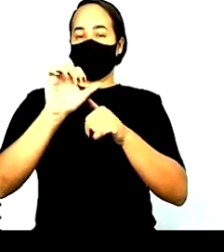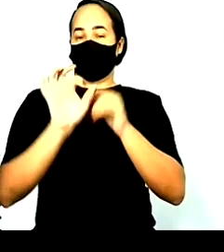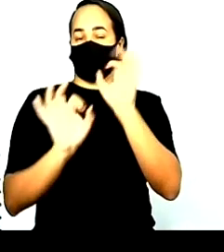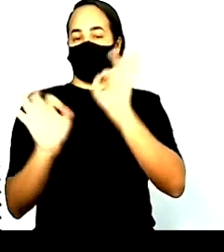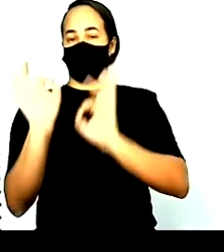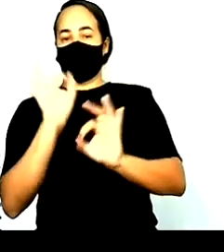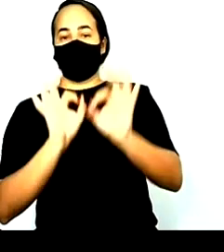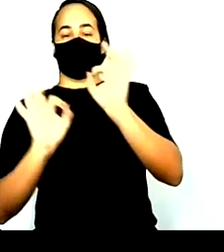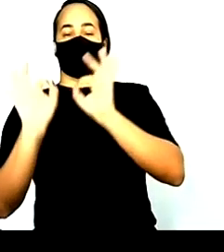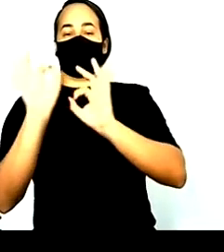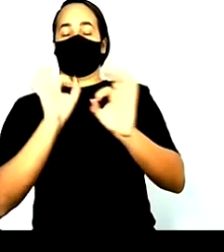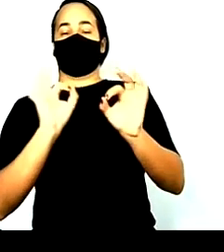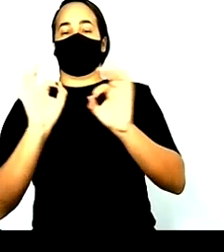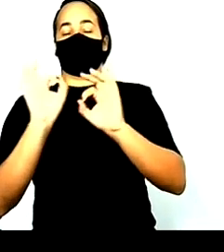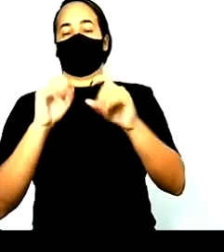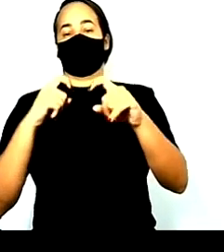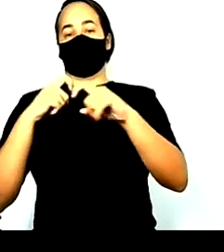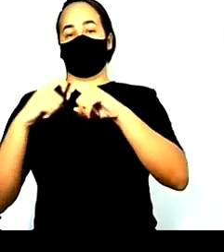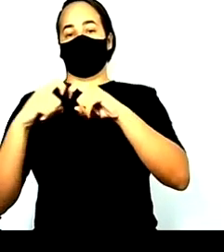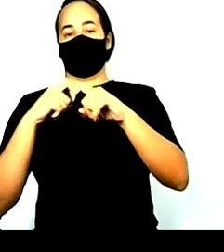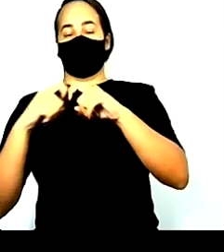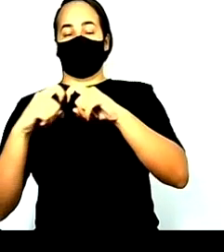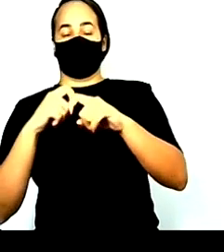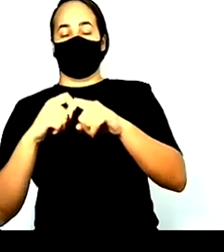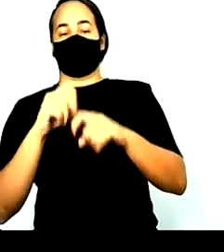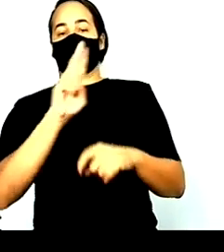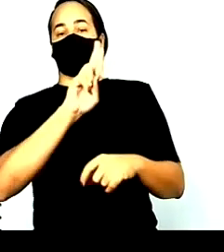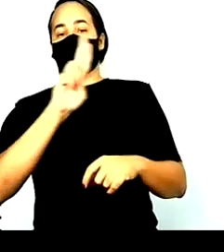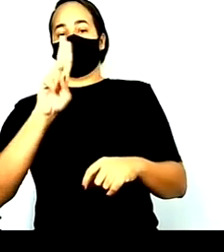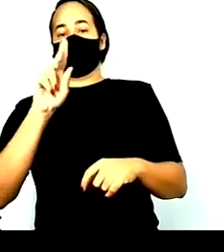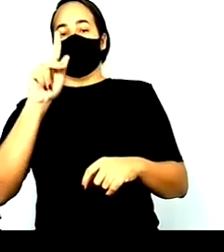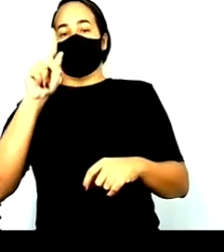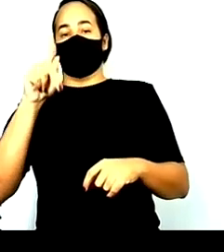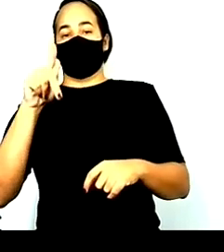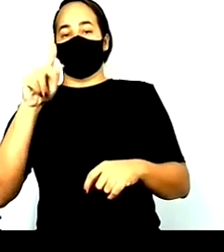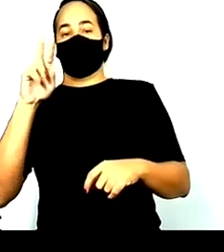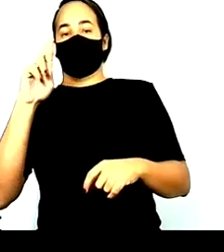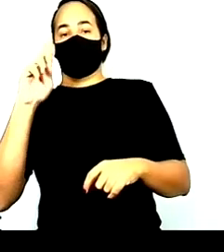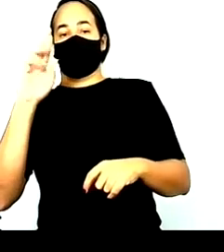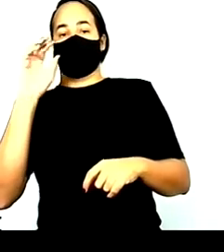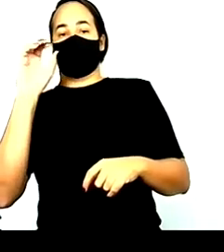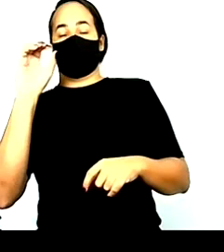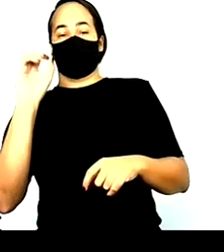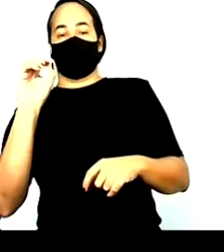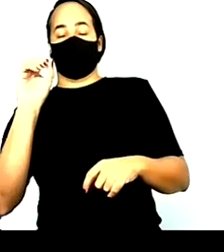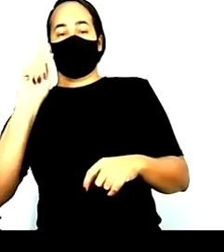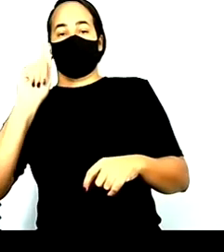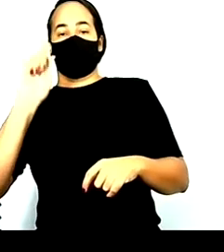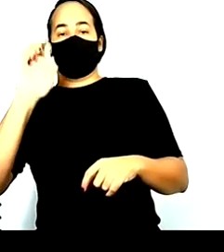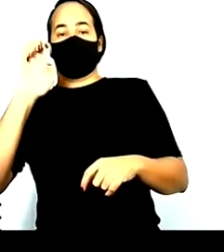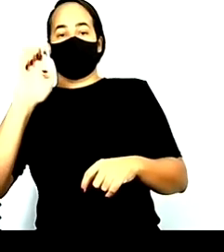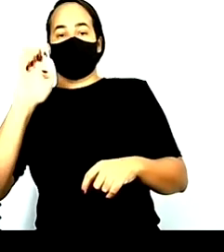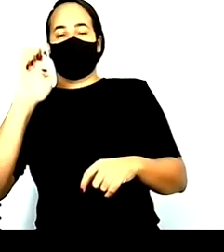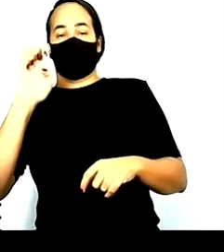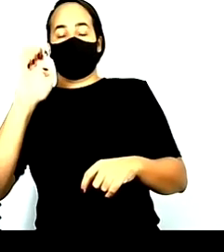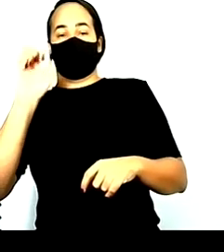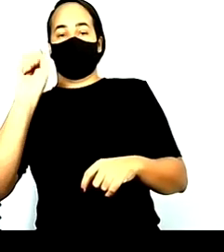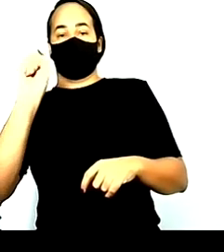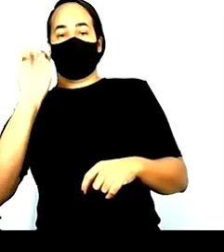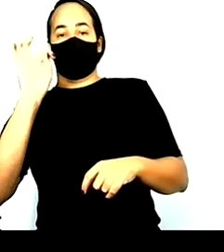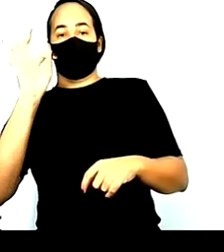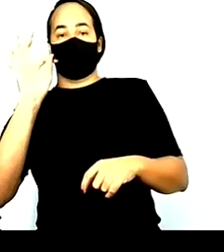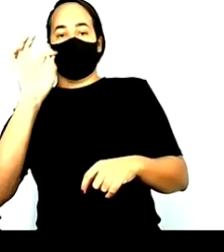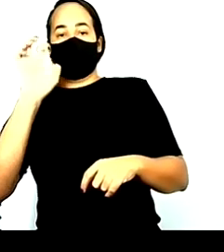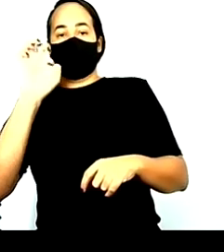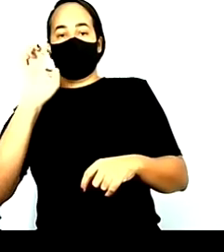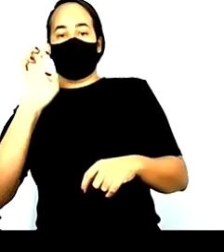da mulher, a chamada progesterona, e também o estrogênio. Nos ovários também são